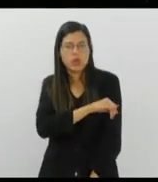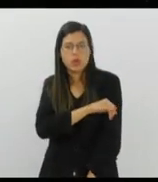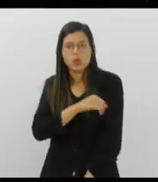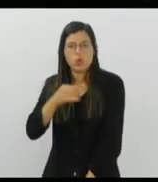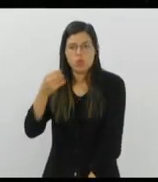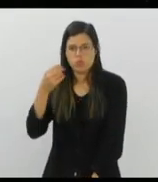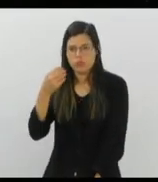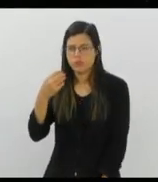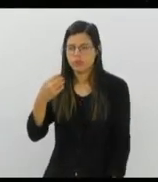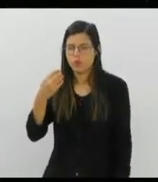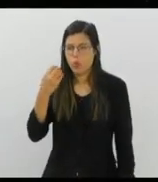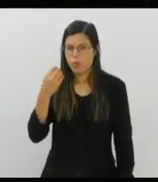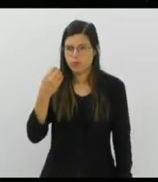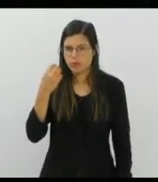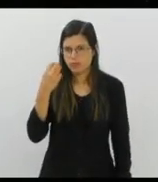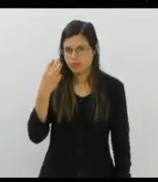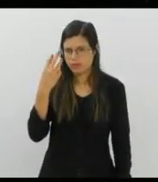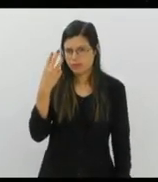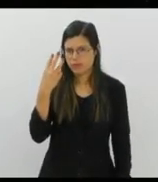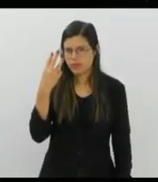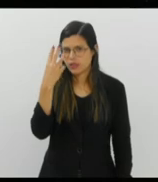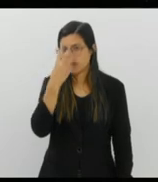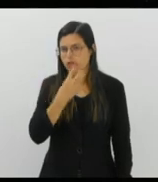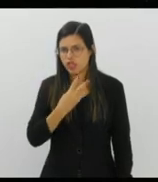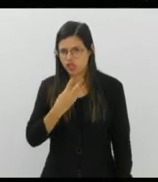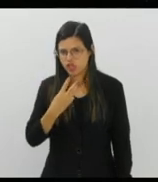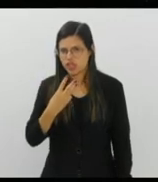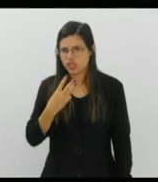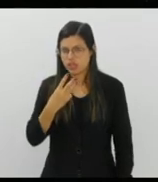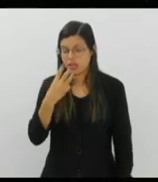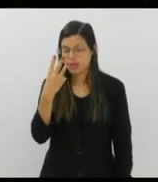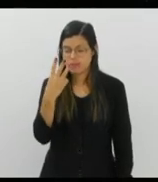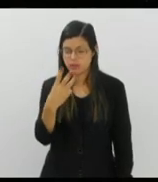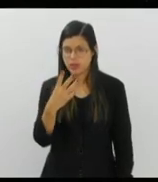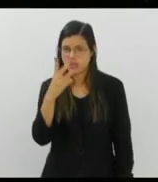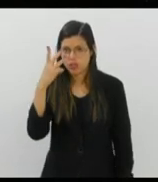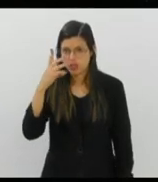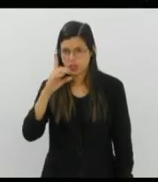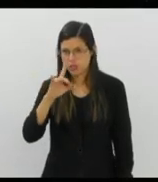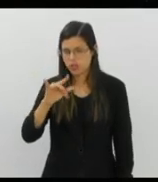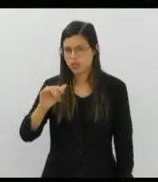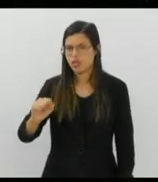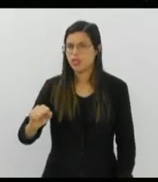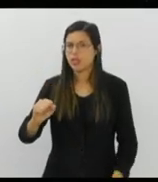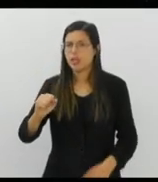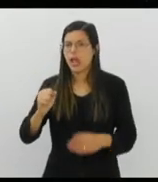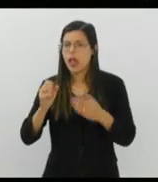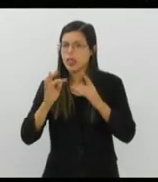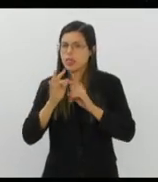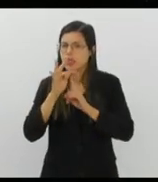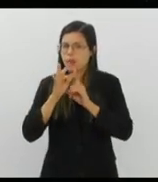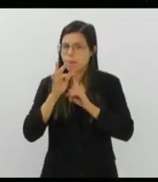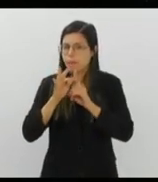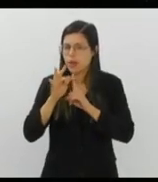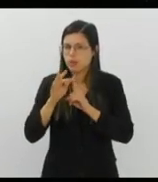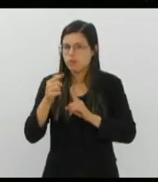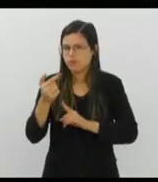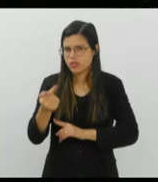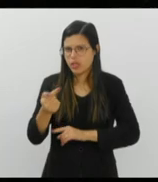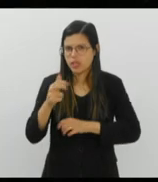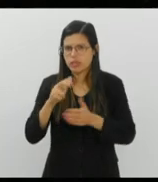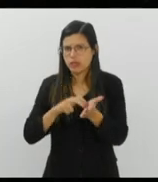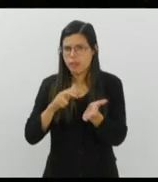horas, temperatura pela manhã, às 7 da manhã, tem estado na ordem de 15